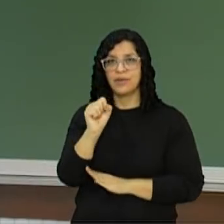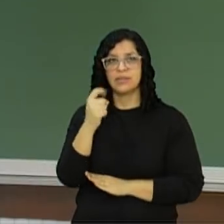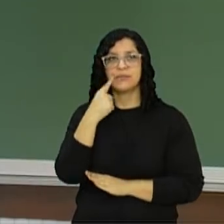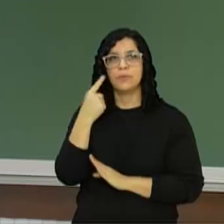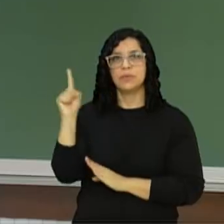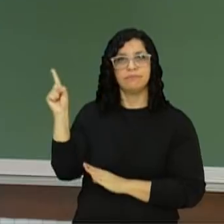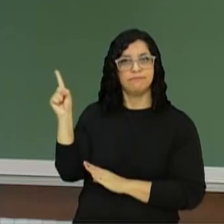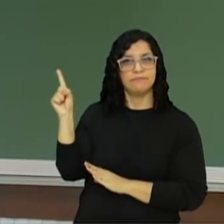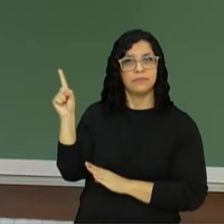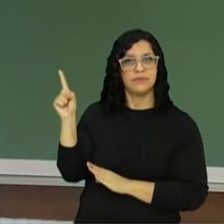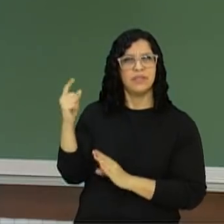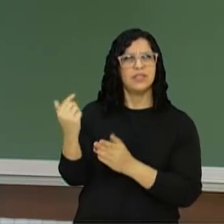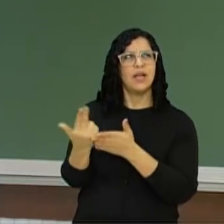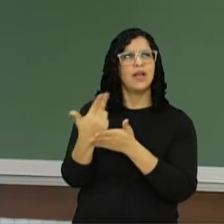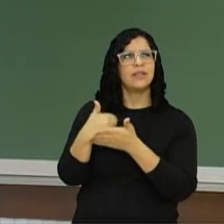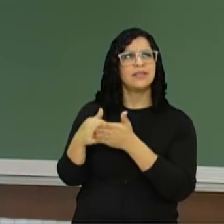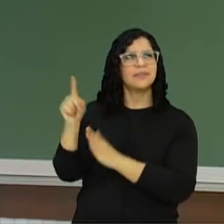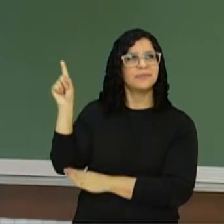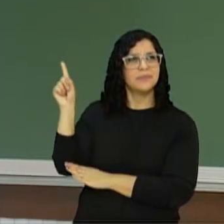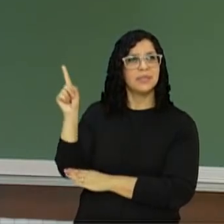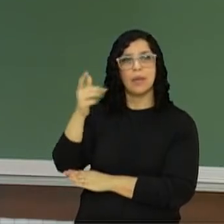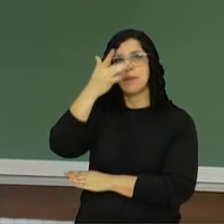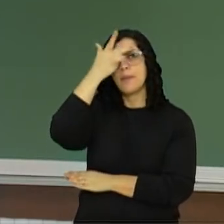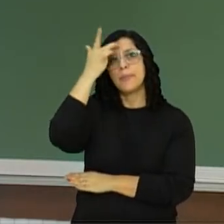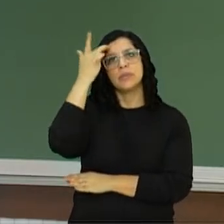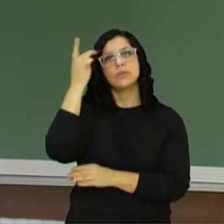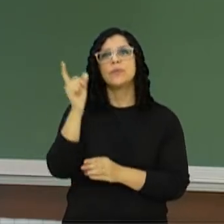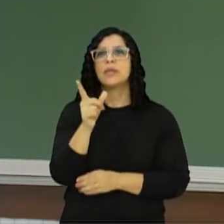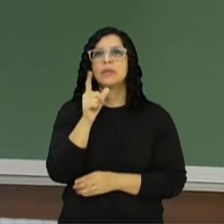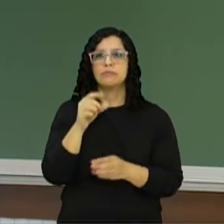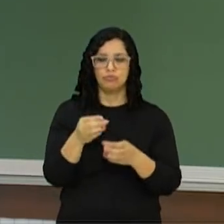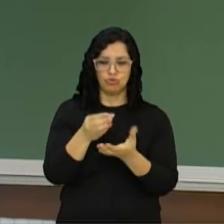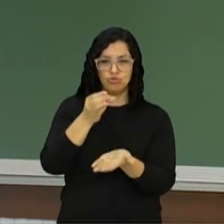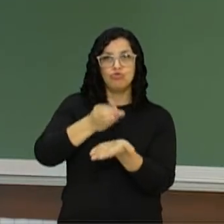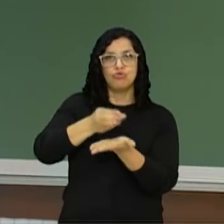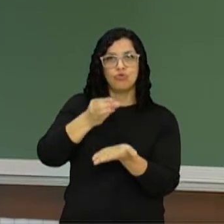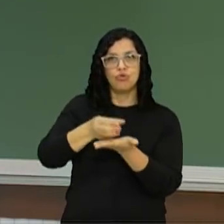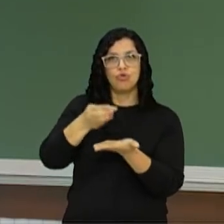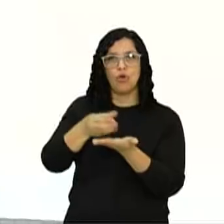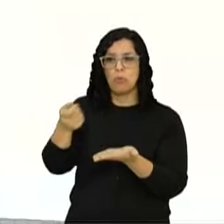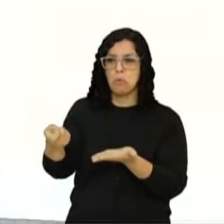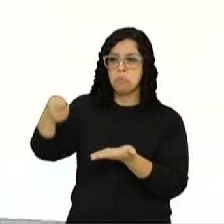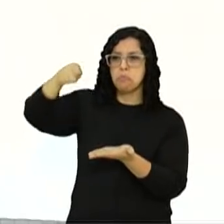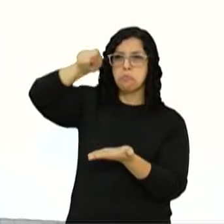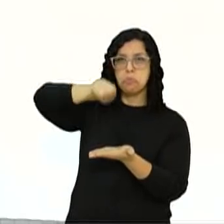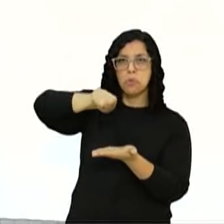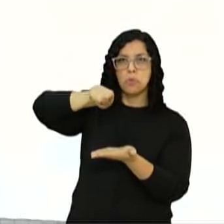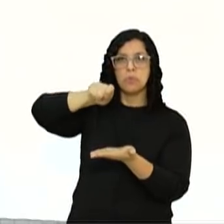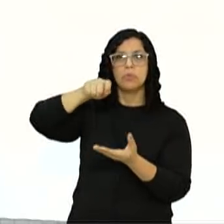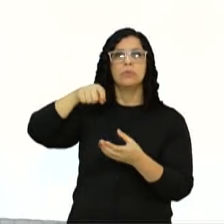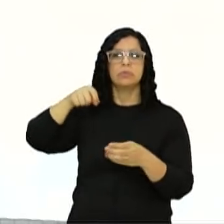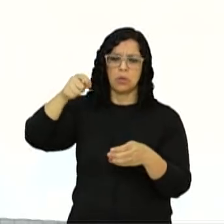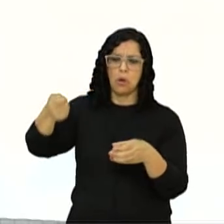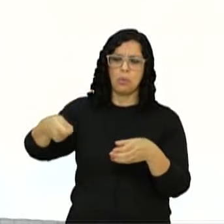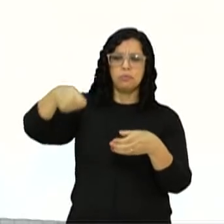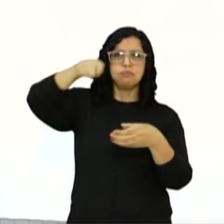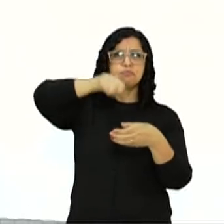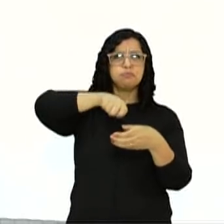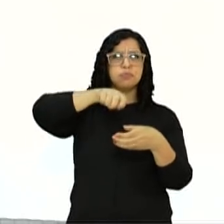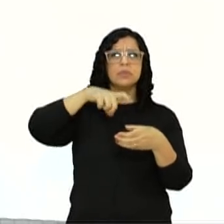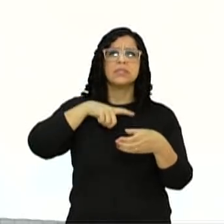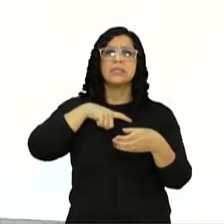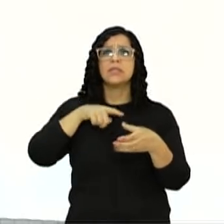Olha a imagem que nós temos ali. Uma pessoa colocando uma colher de alguma substância, de algum elemento,